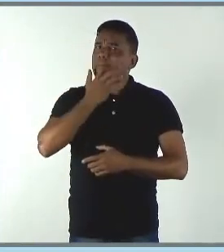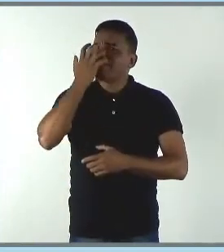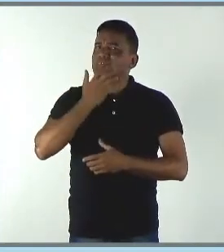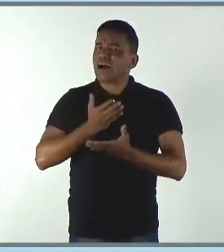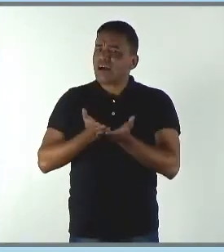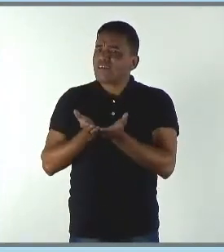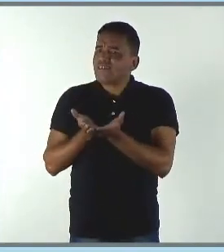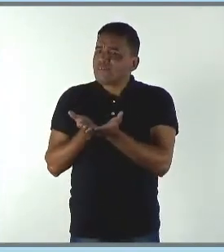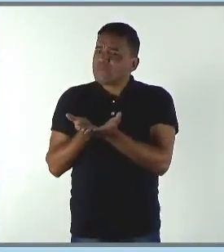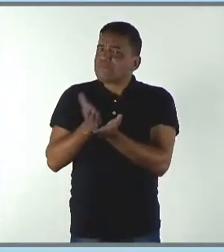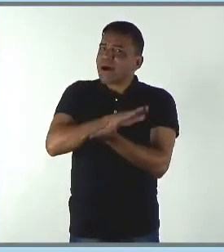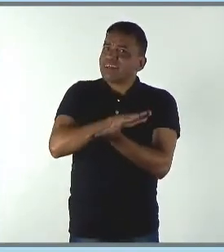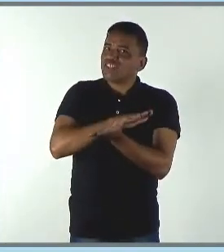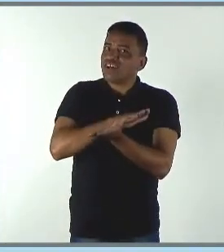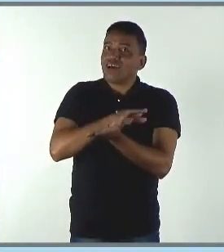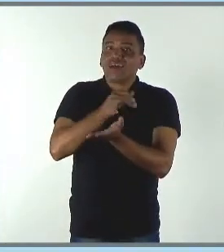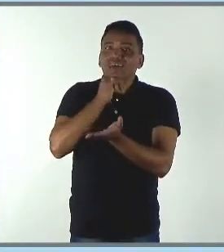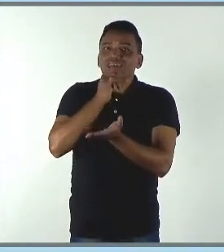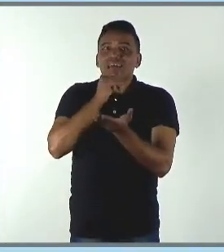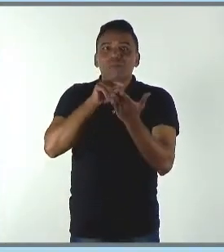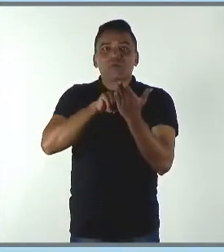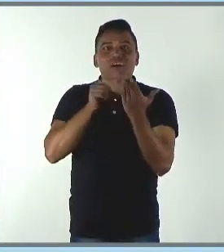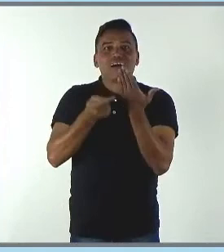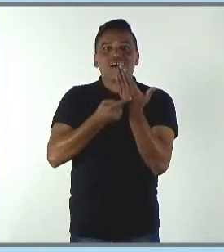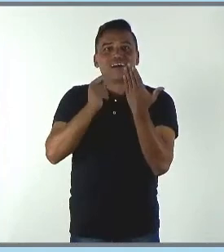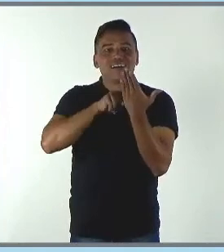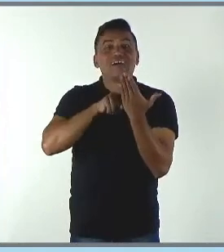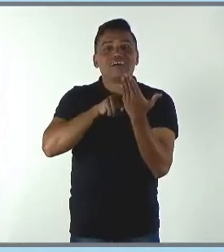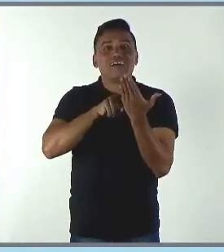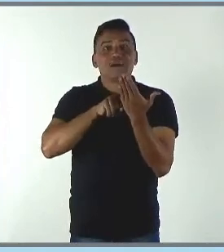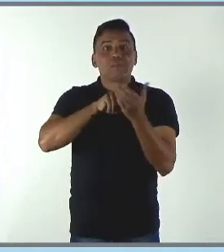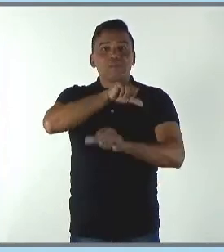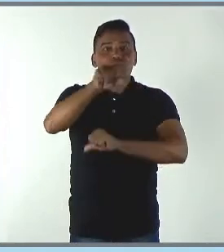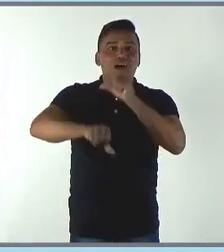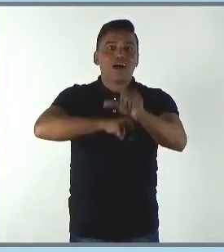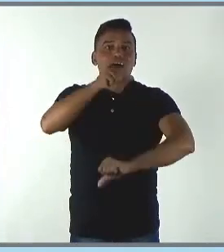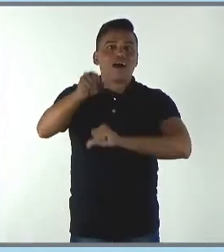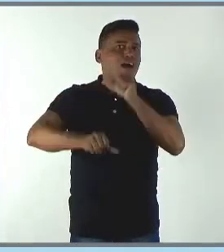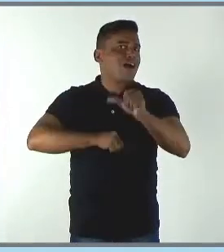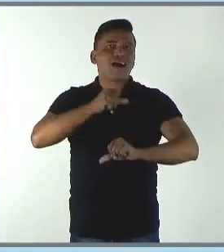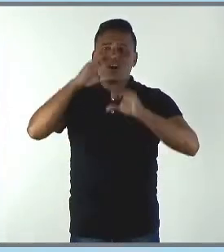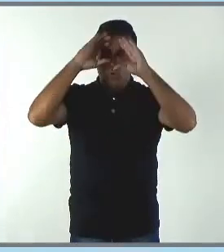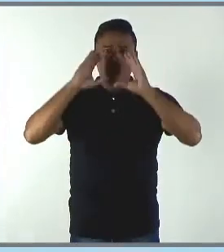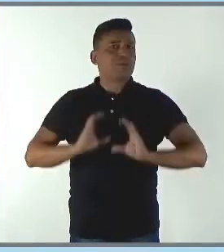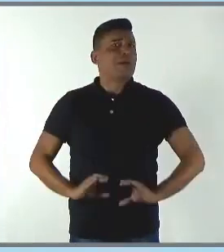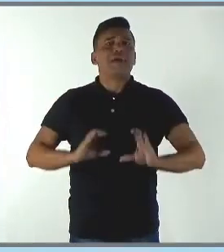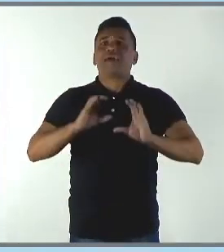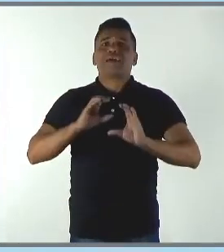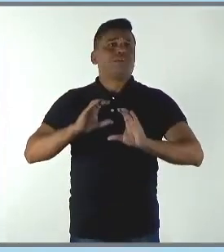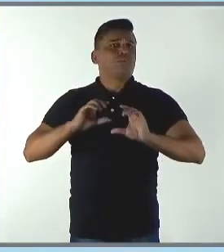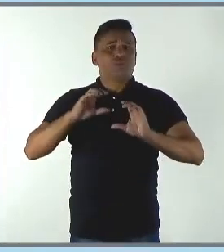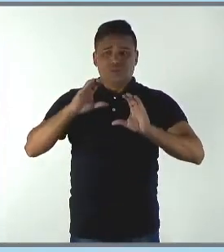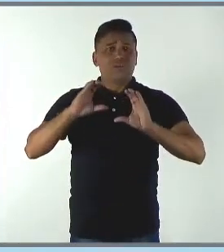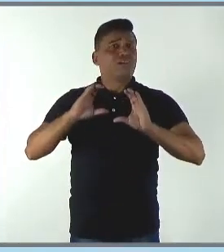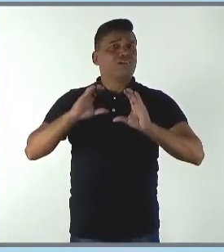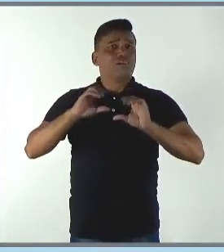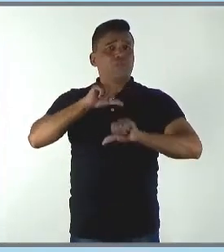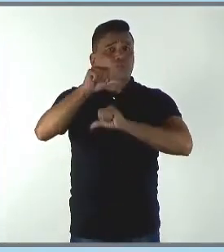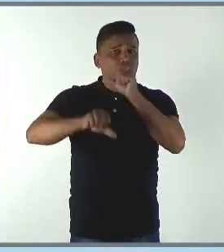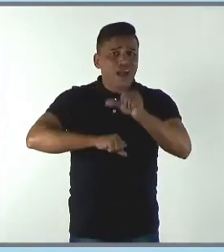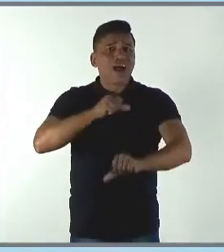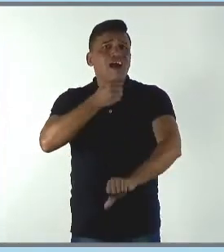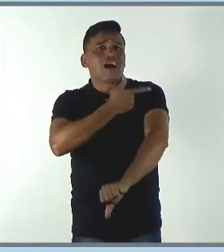página para tecer amanhãs com leitores, pensando desde a infância, como você destacou no